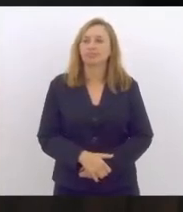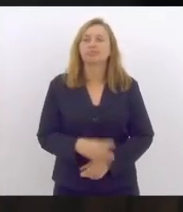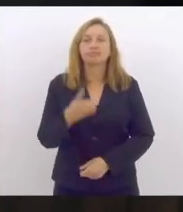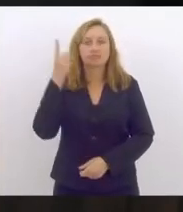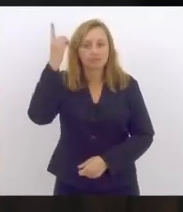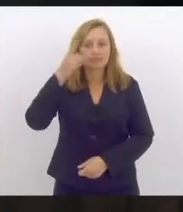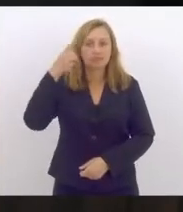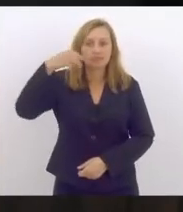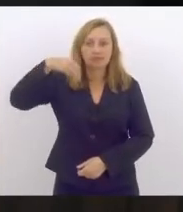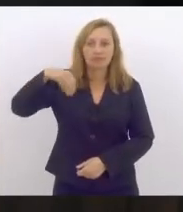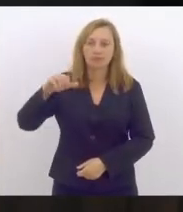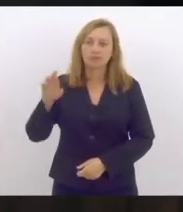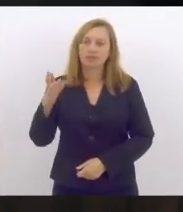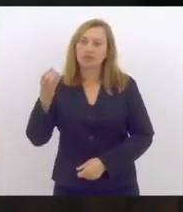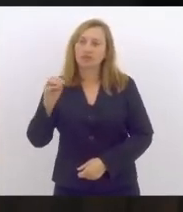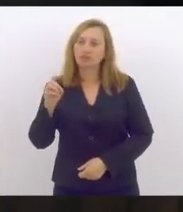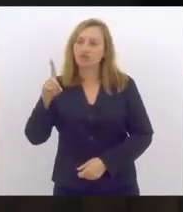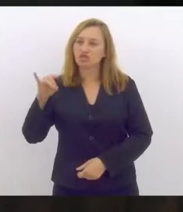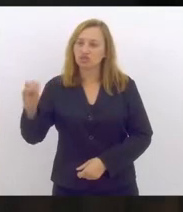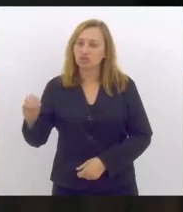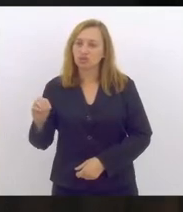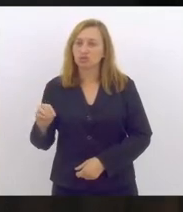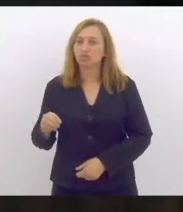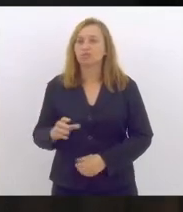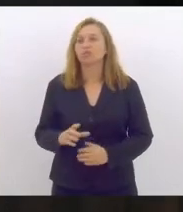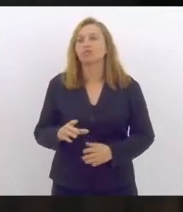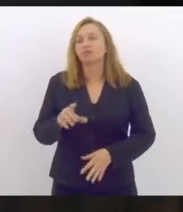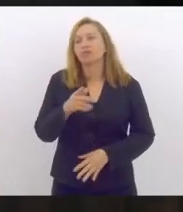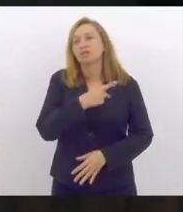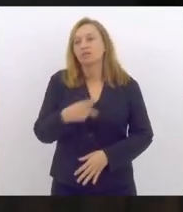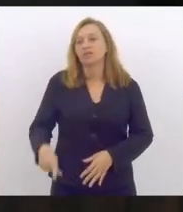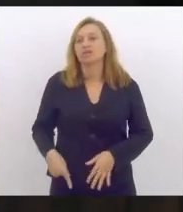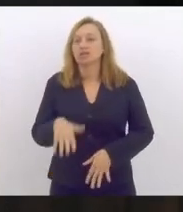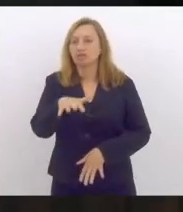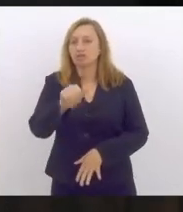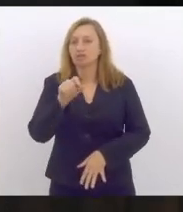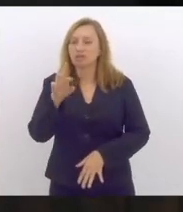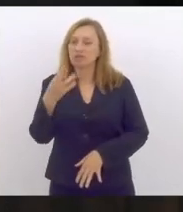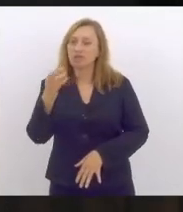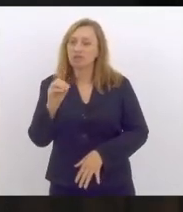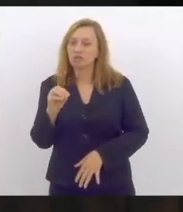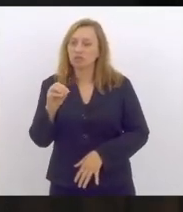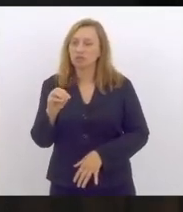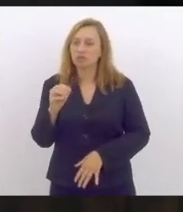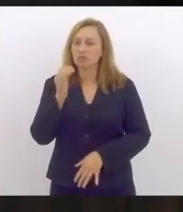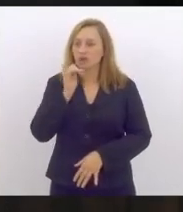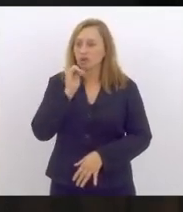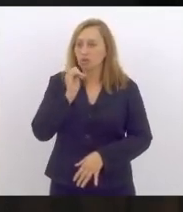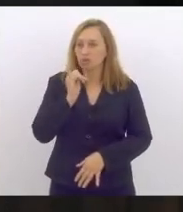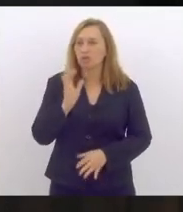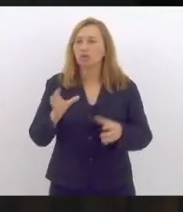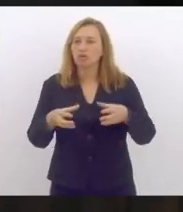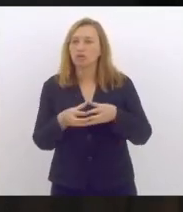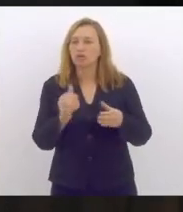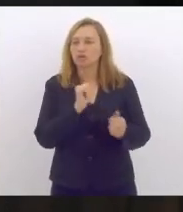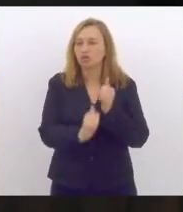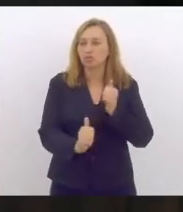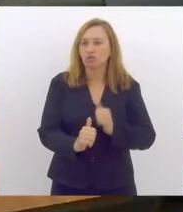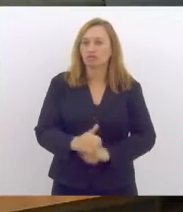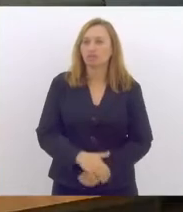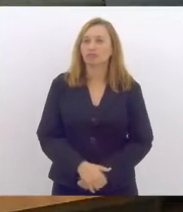Deputado Marcelo Dino. Presidência designa Sérgio Lobach, relator pela comissão de esporte.